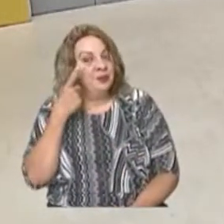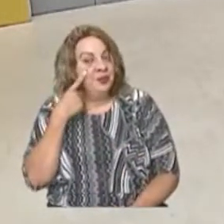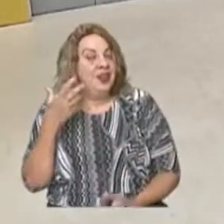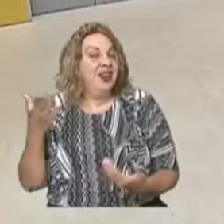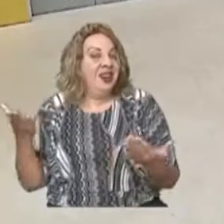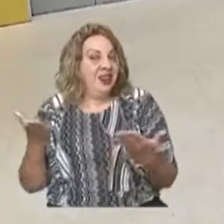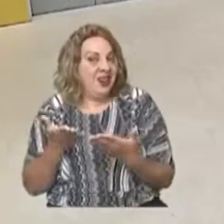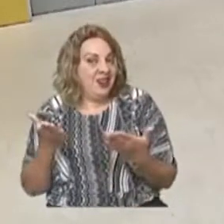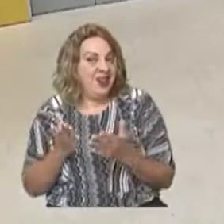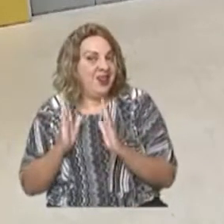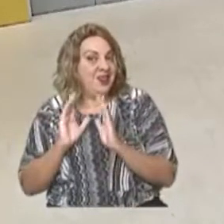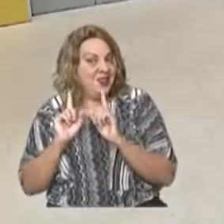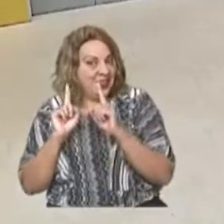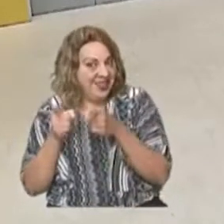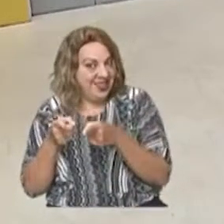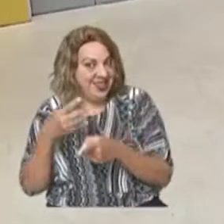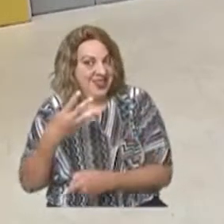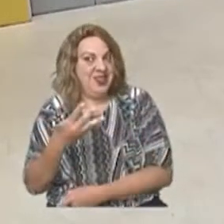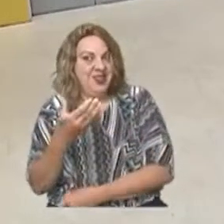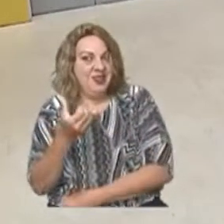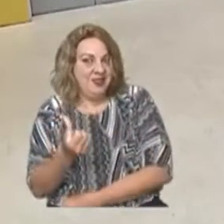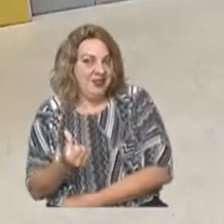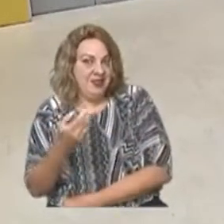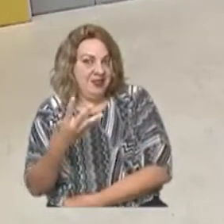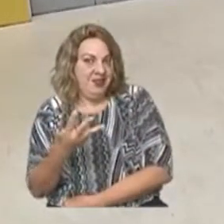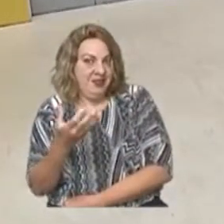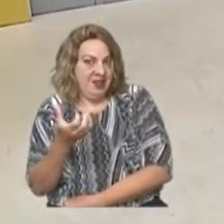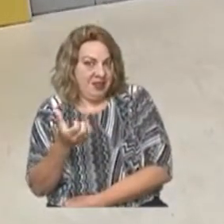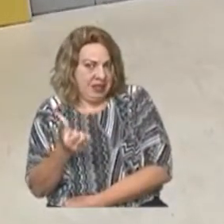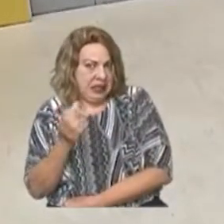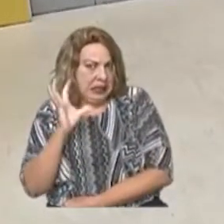que é você? 46,